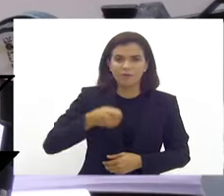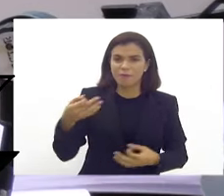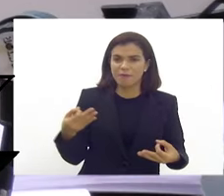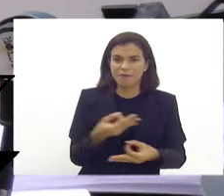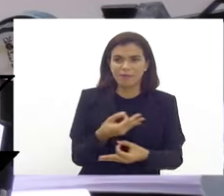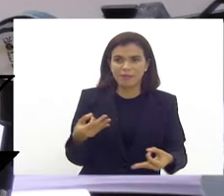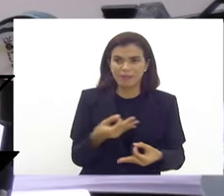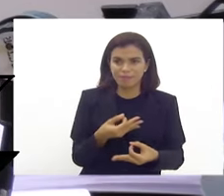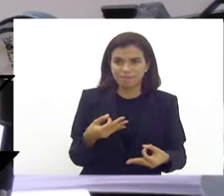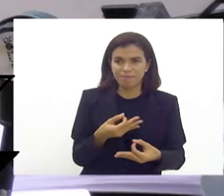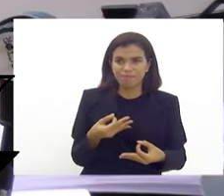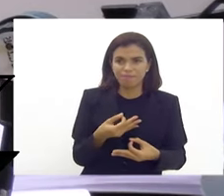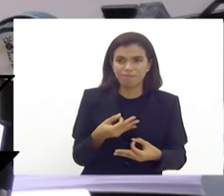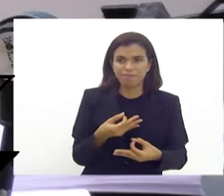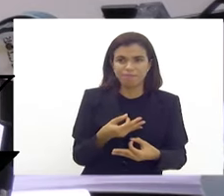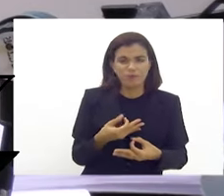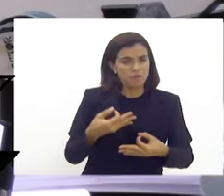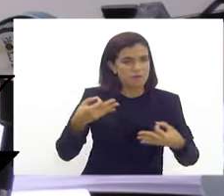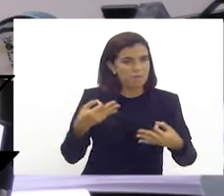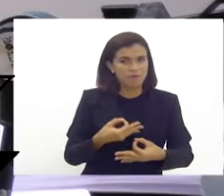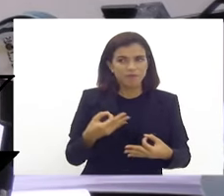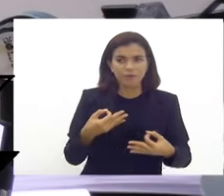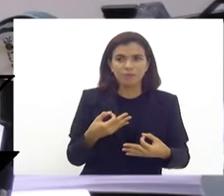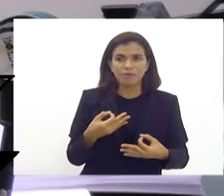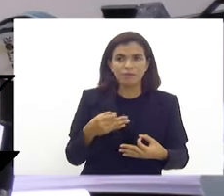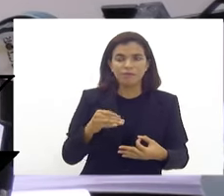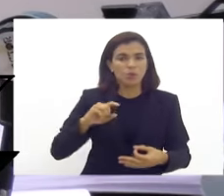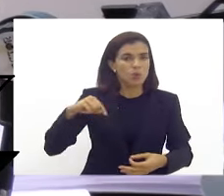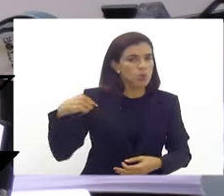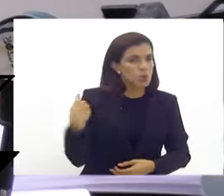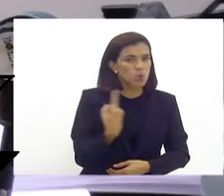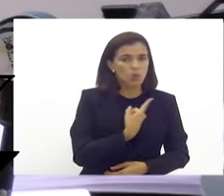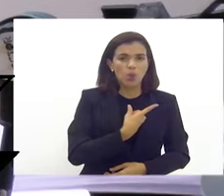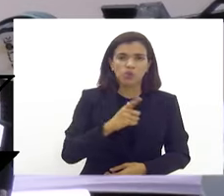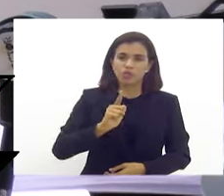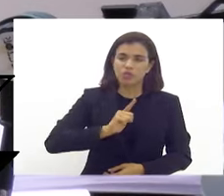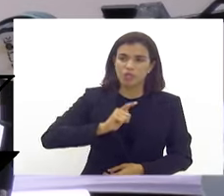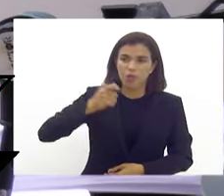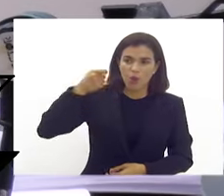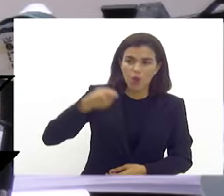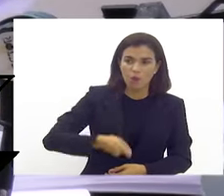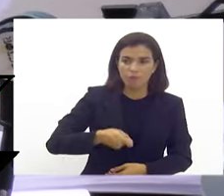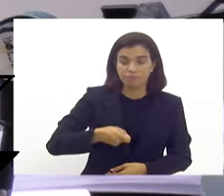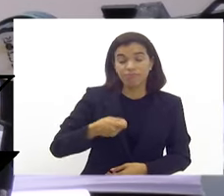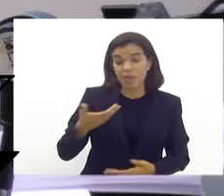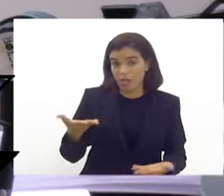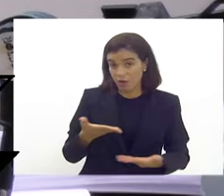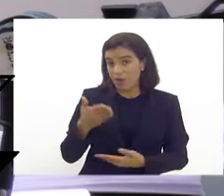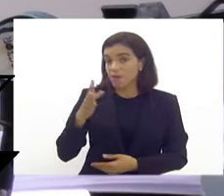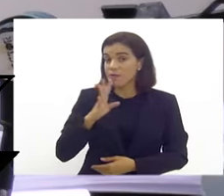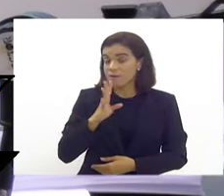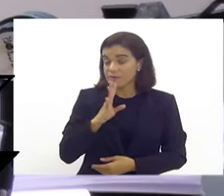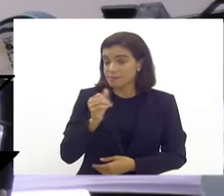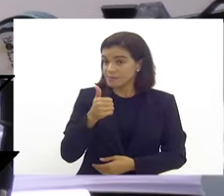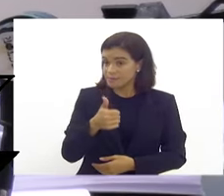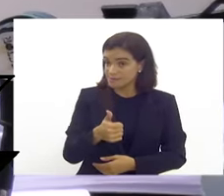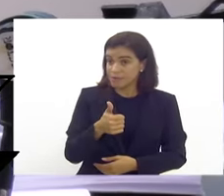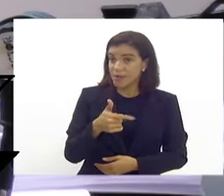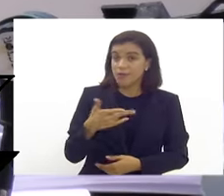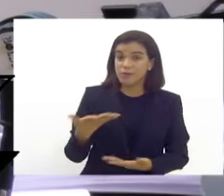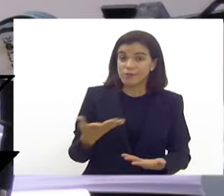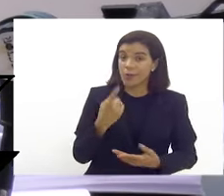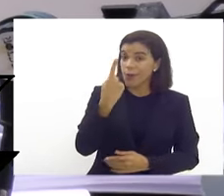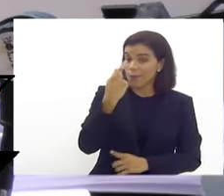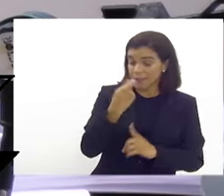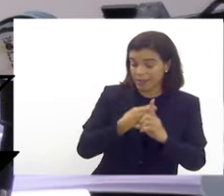né foi contida perfeita todos T obrigação com a questão do do Então o senhor tem conhecimento vou levar em conta que você tá um